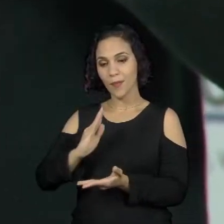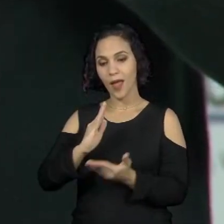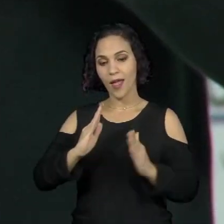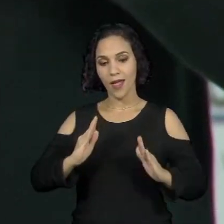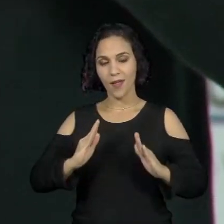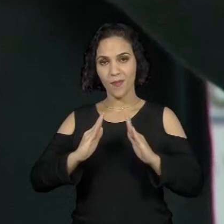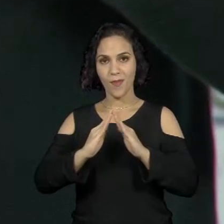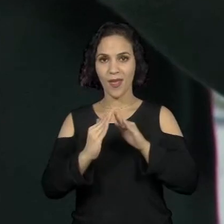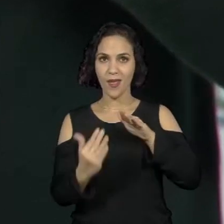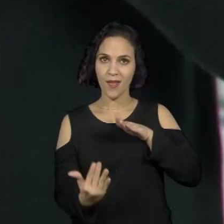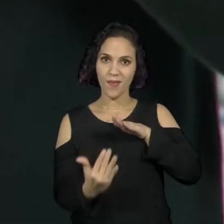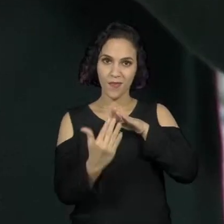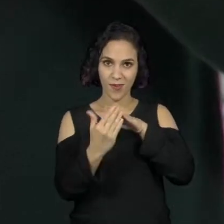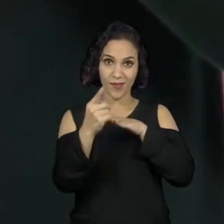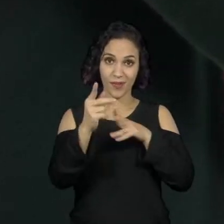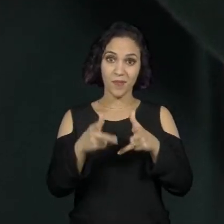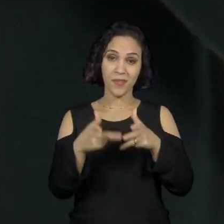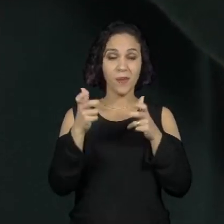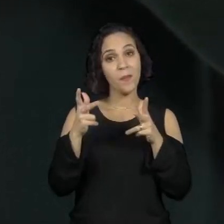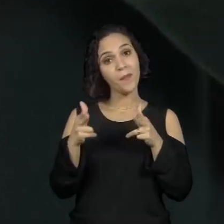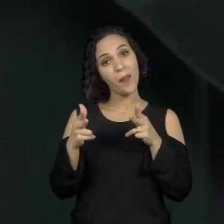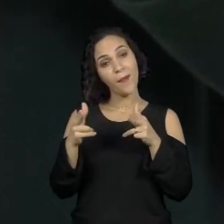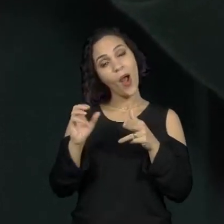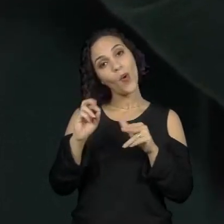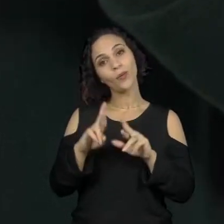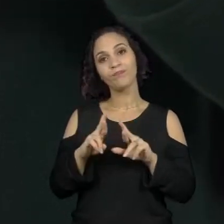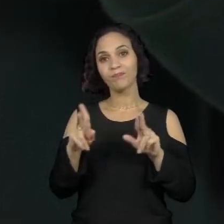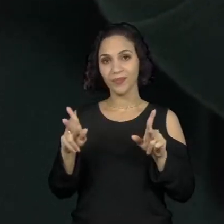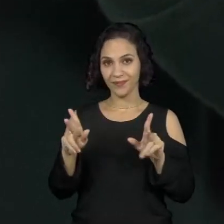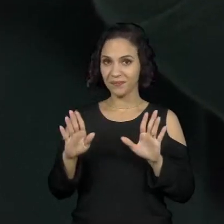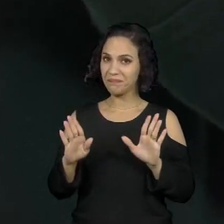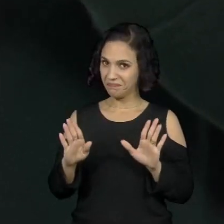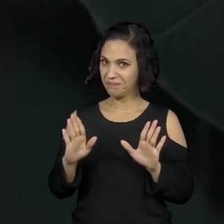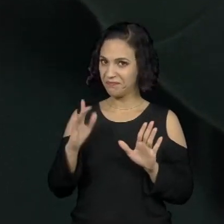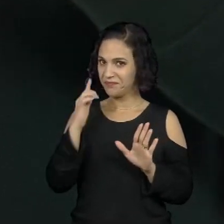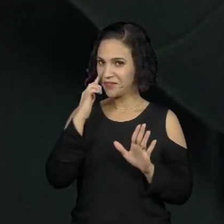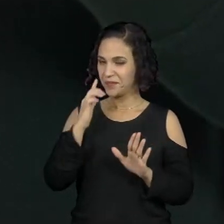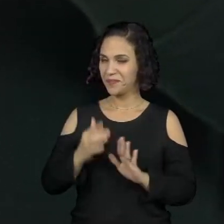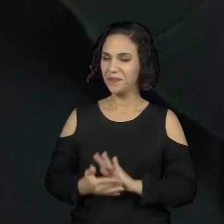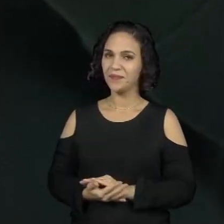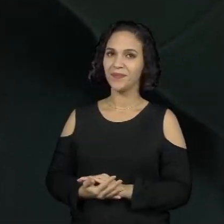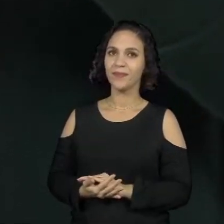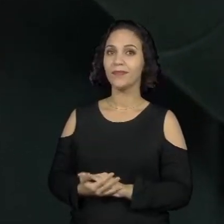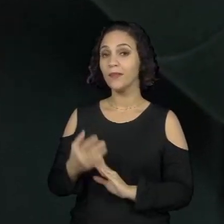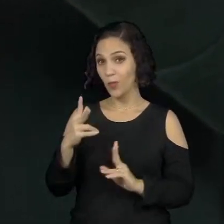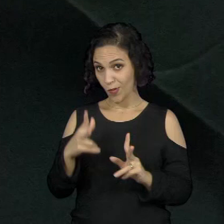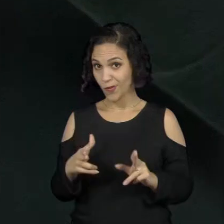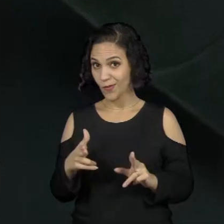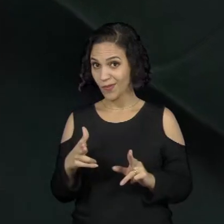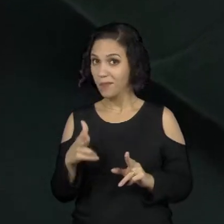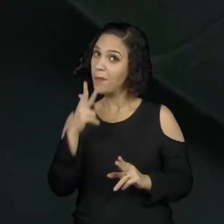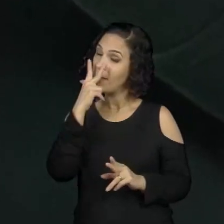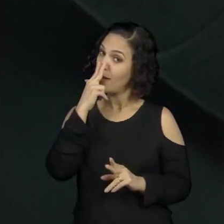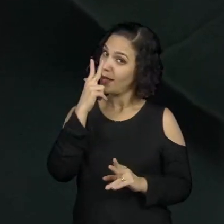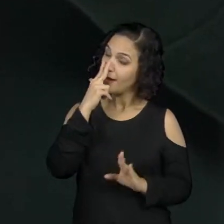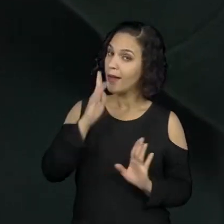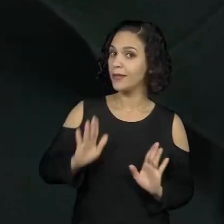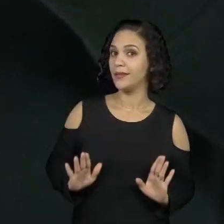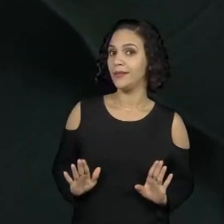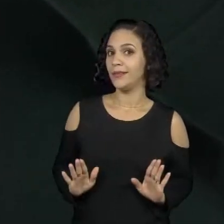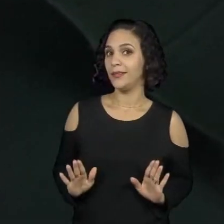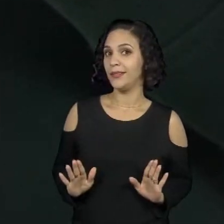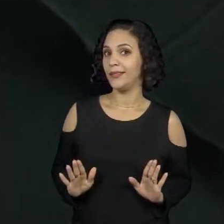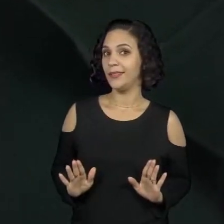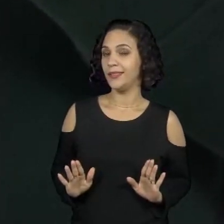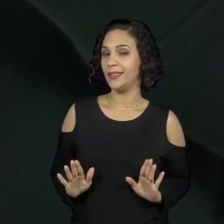à mesma pirâmide que a gente observou na lousa há instantes, aquela pirâmide verde? Sim, parece.